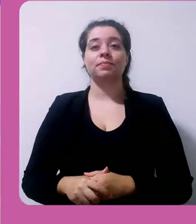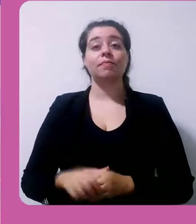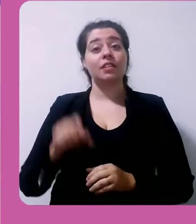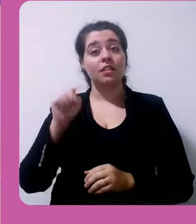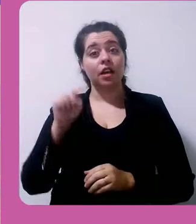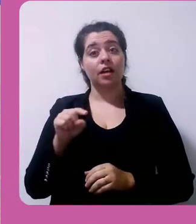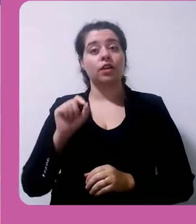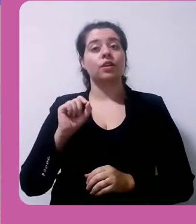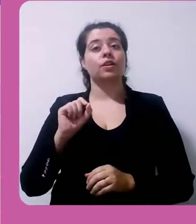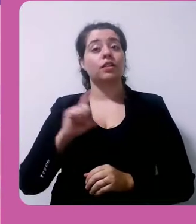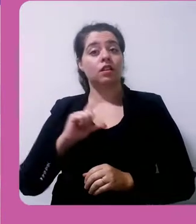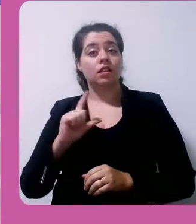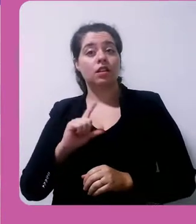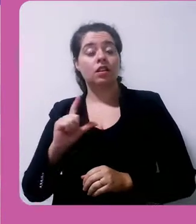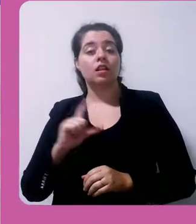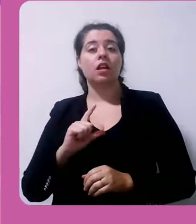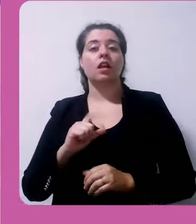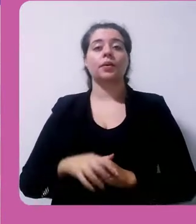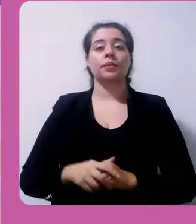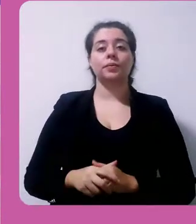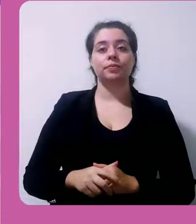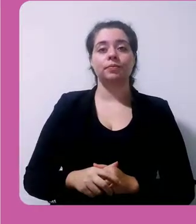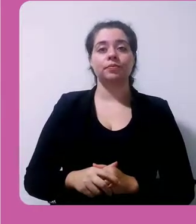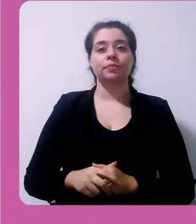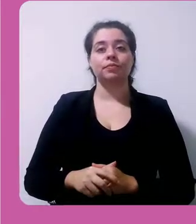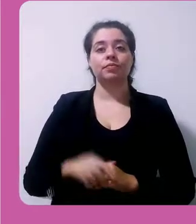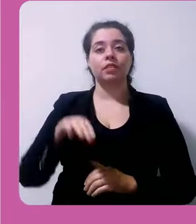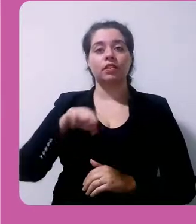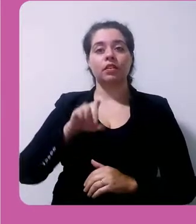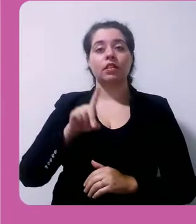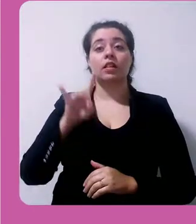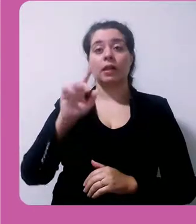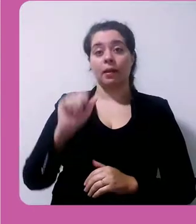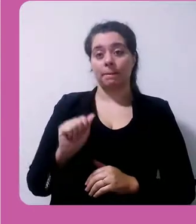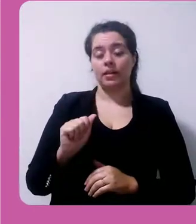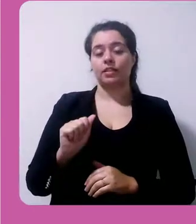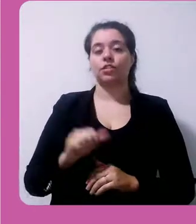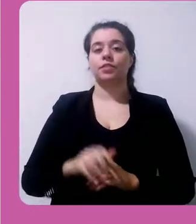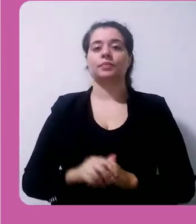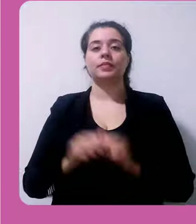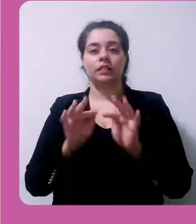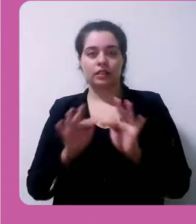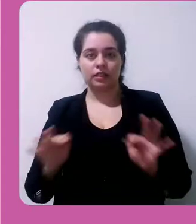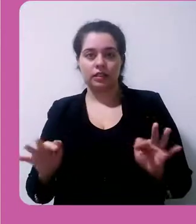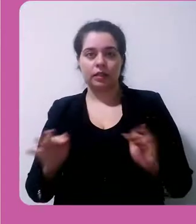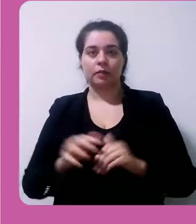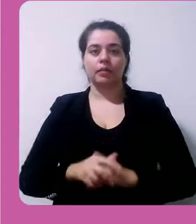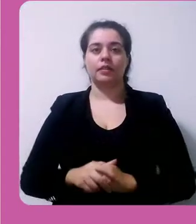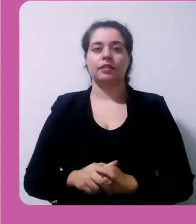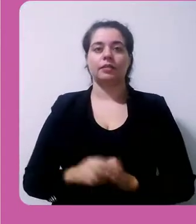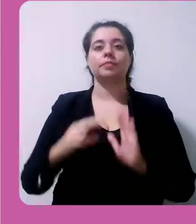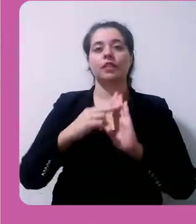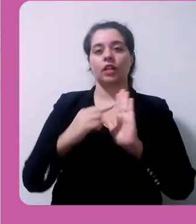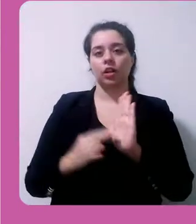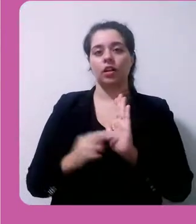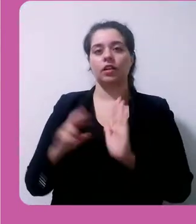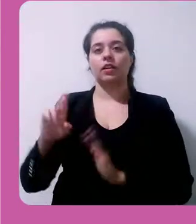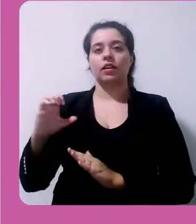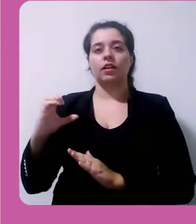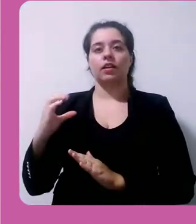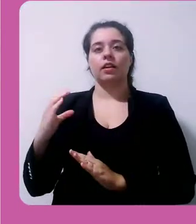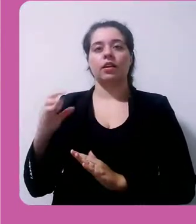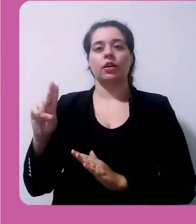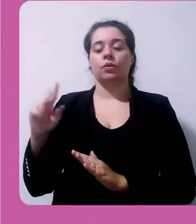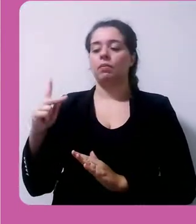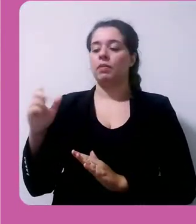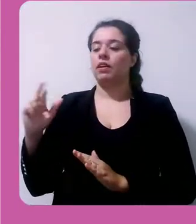E assim você tem uma média aritmética simples com uma nota